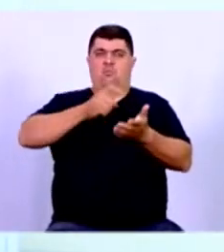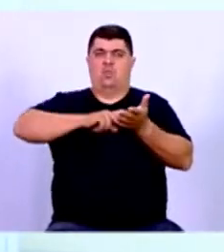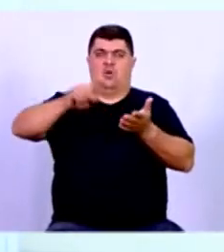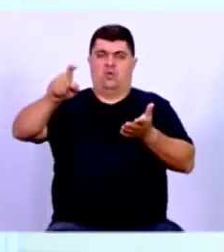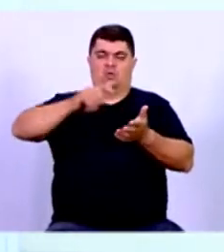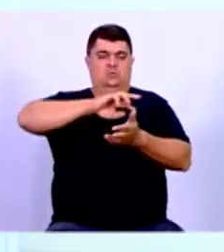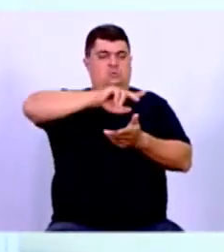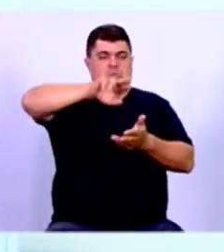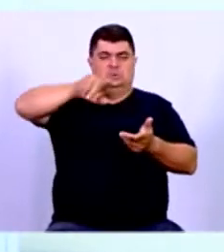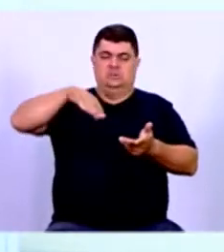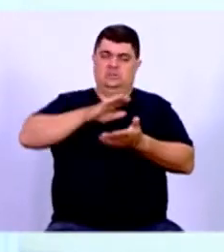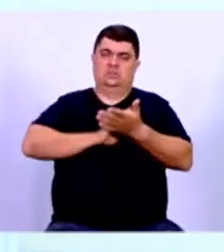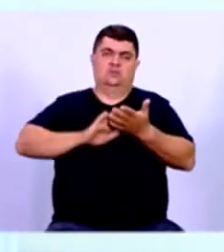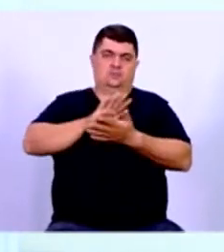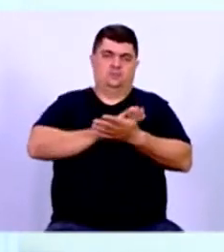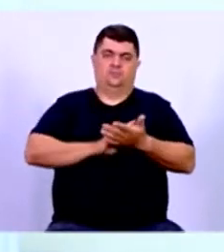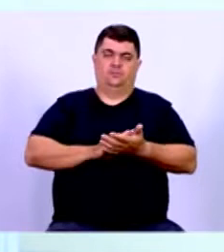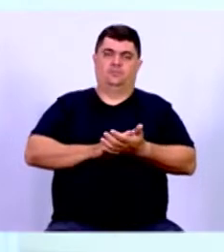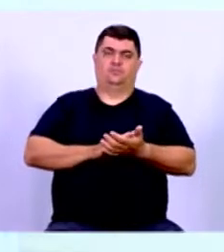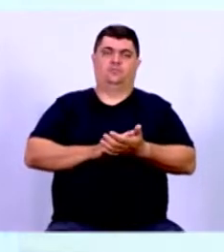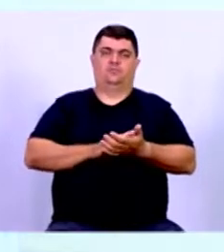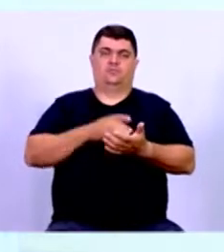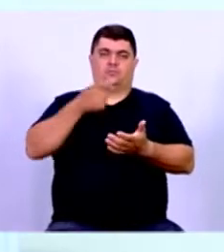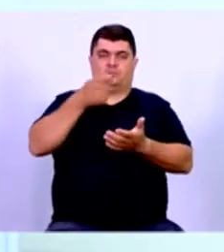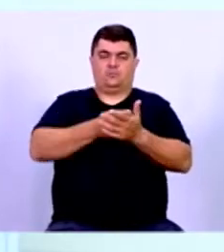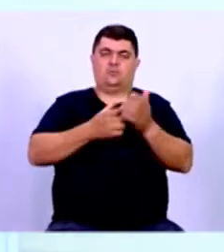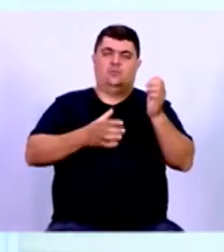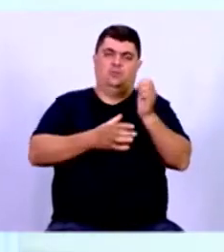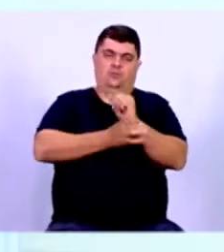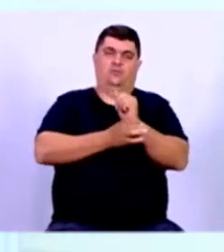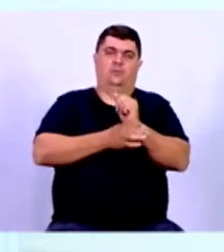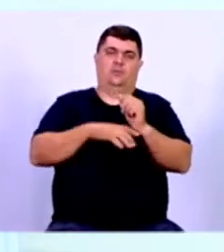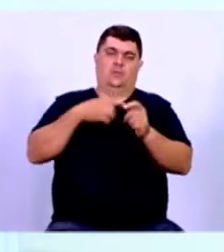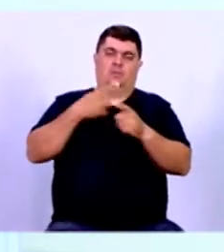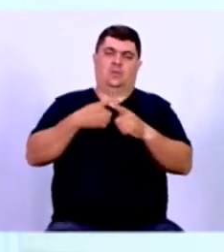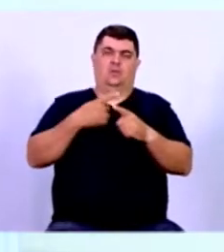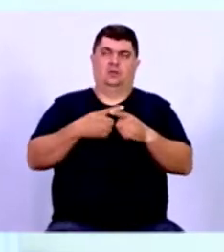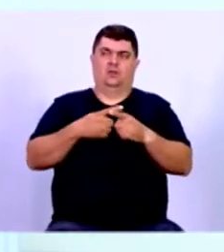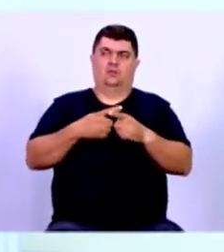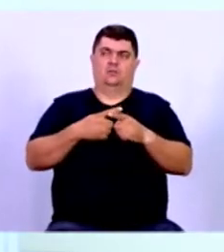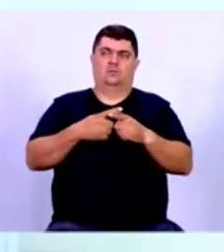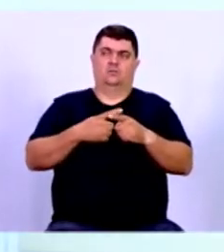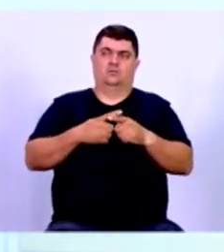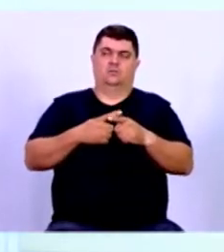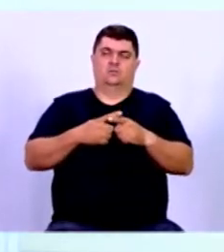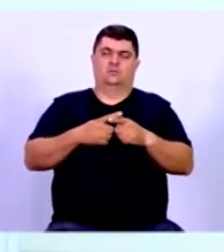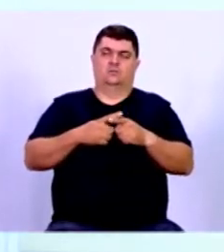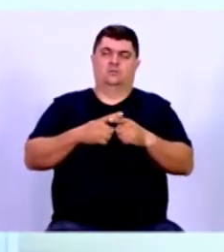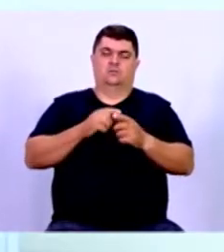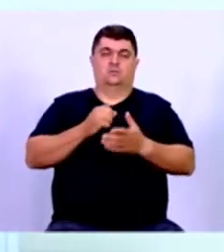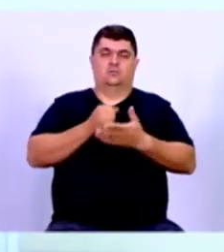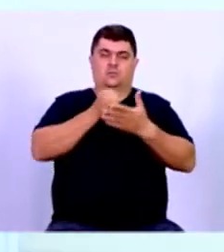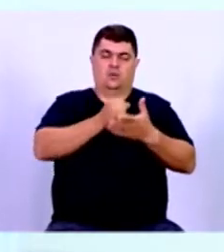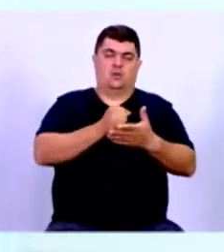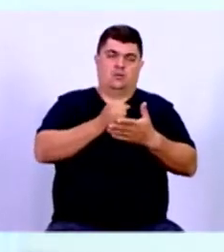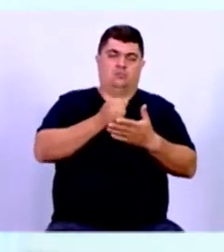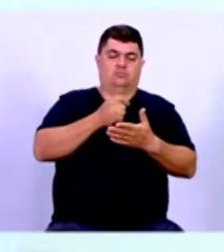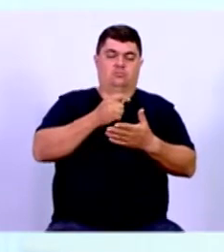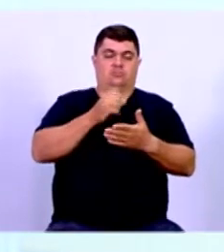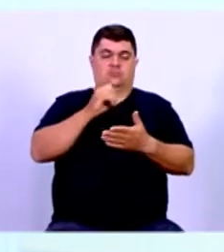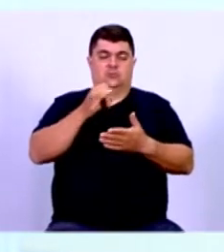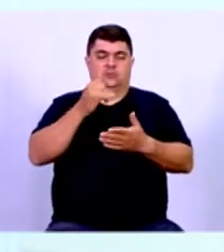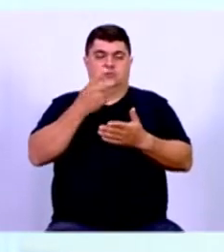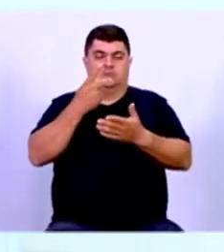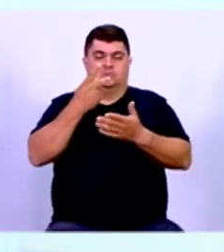outros impostos, principalmente INSS, ela deve pagar o seguro para resguardar a integridade física